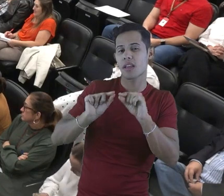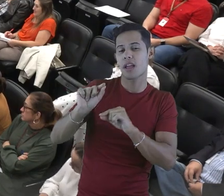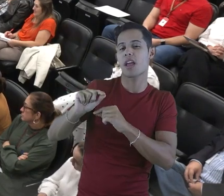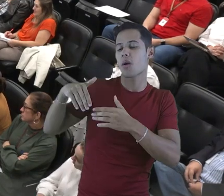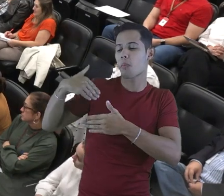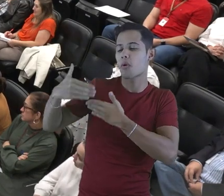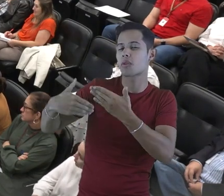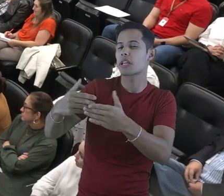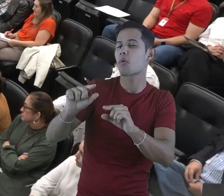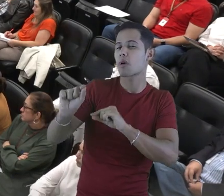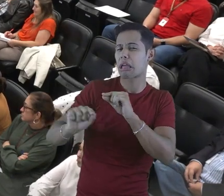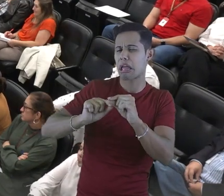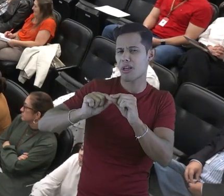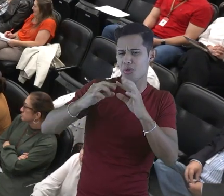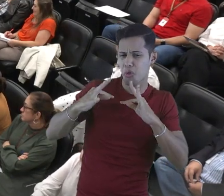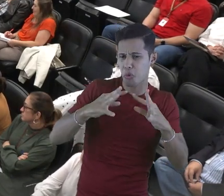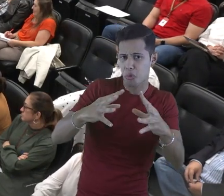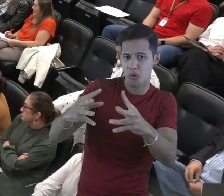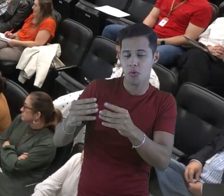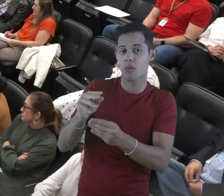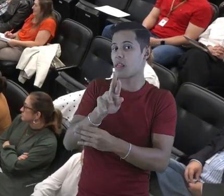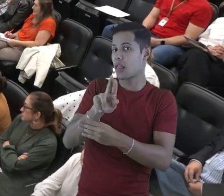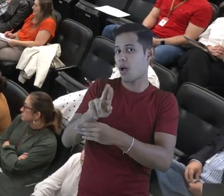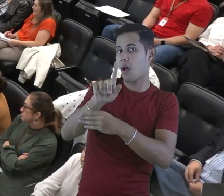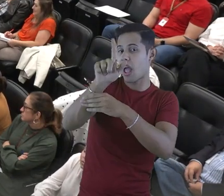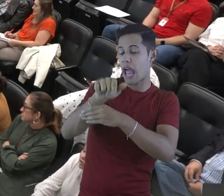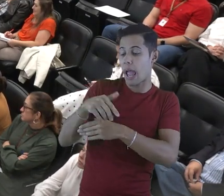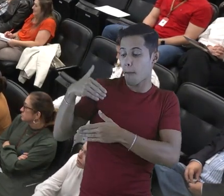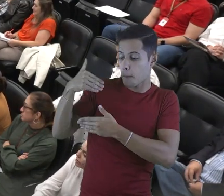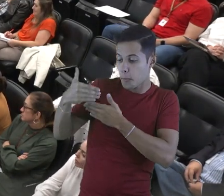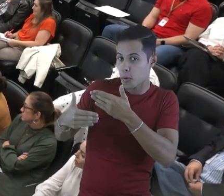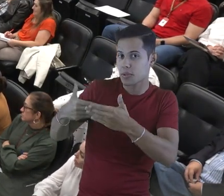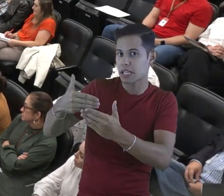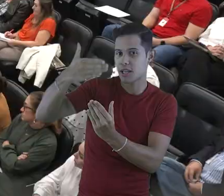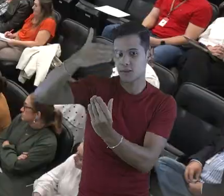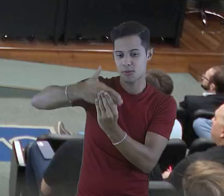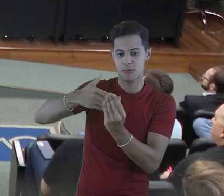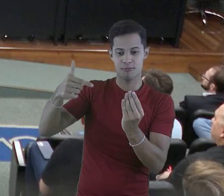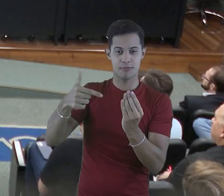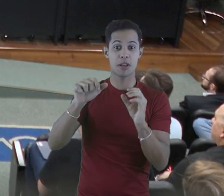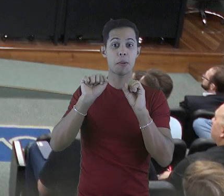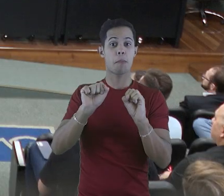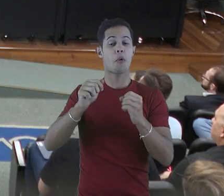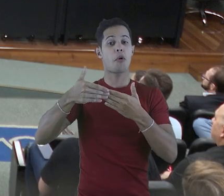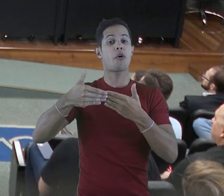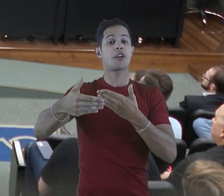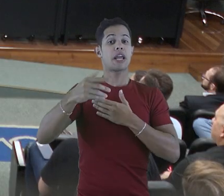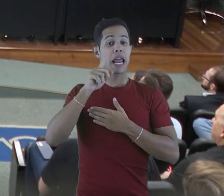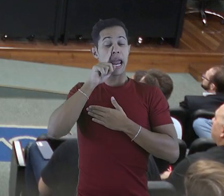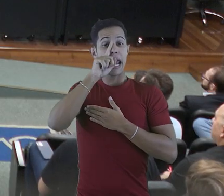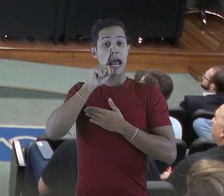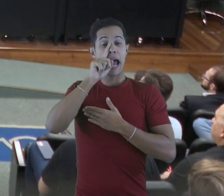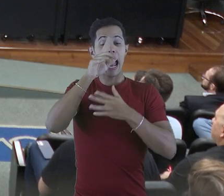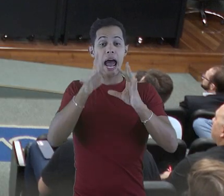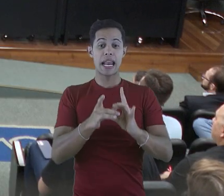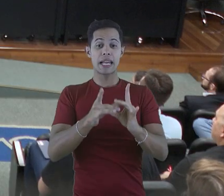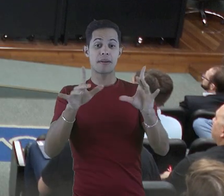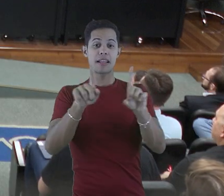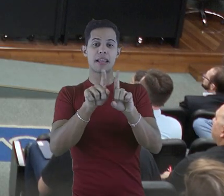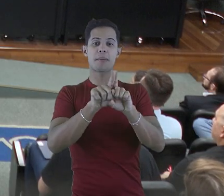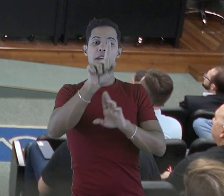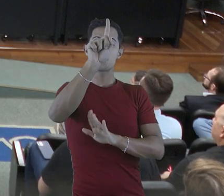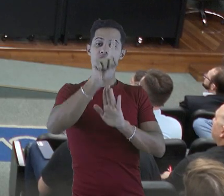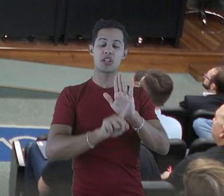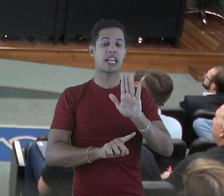processos que podem gerar riscos às liberdades e aos direitos fundamentais e que processos são esses? pelo teu